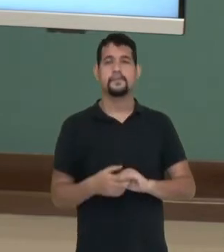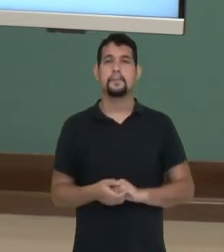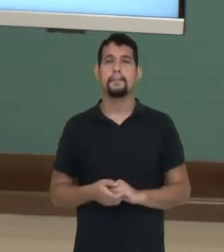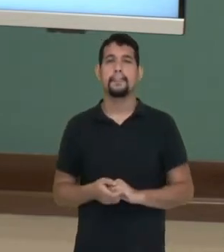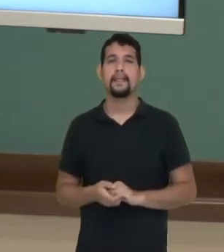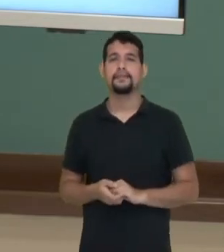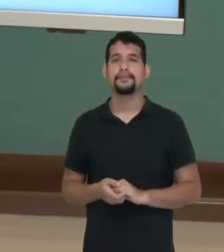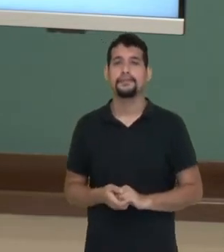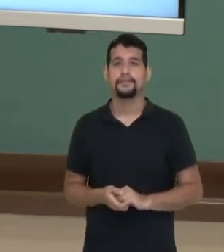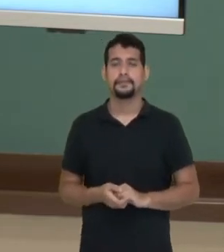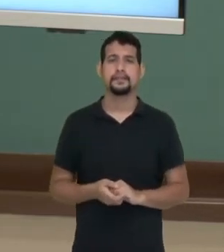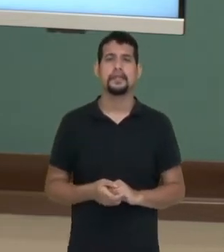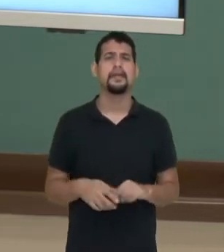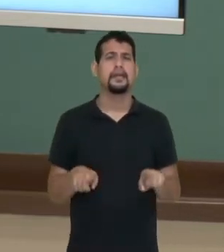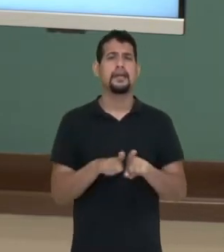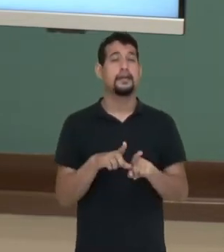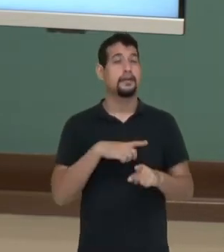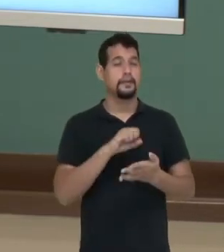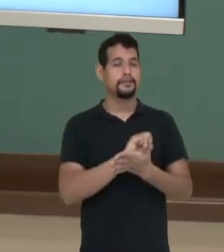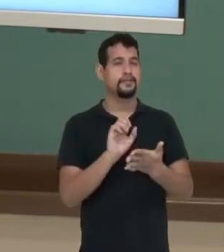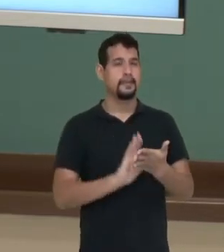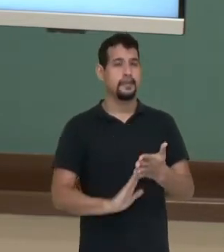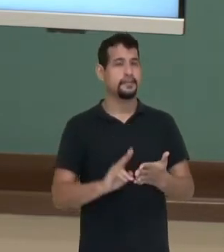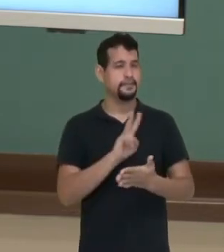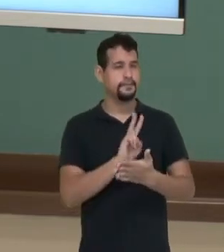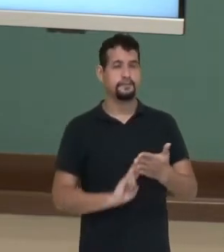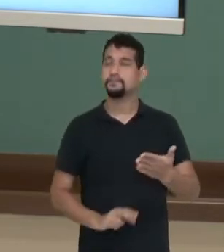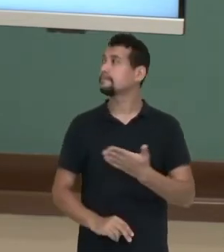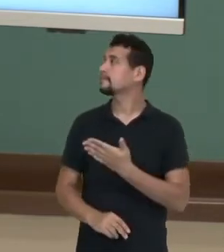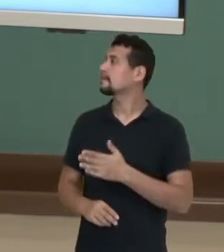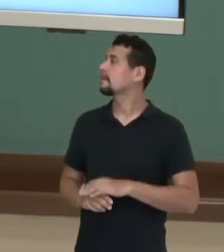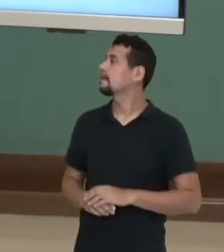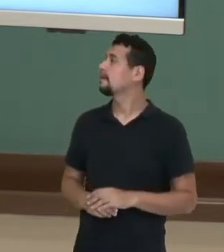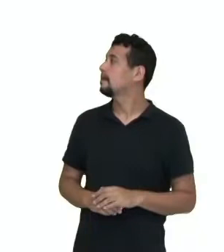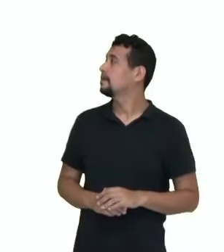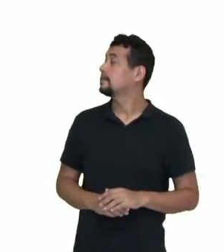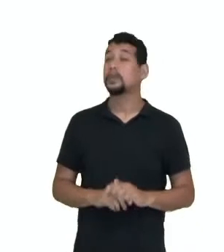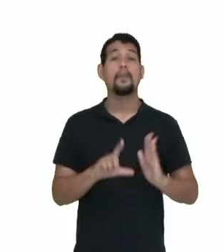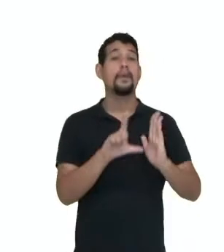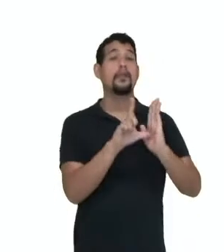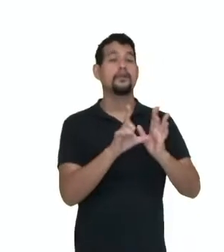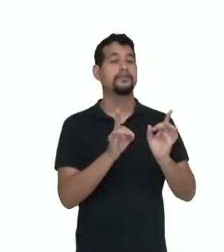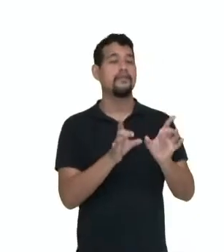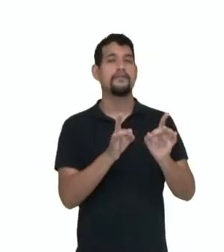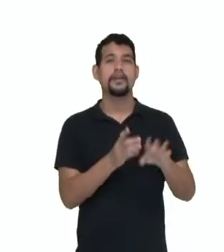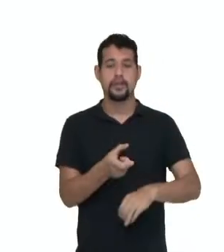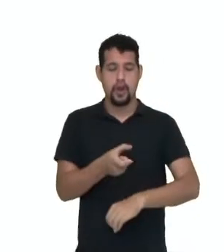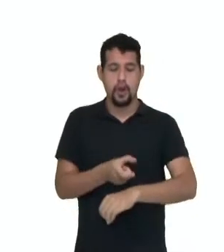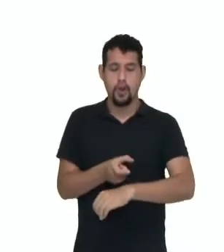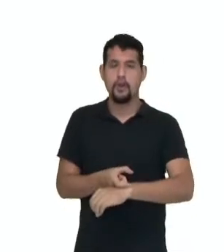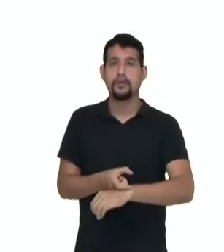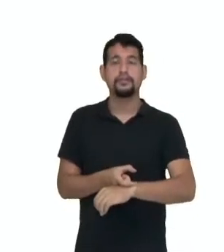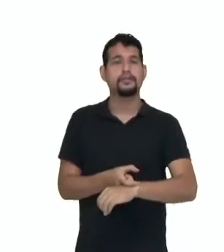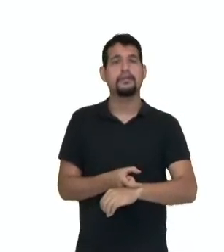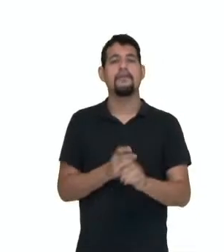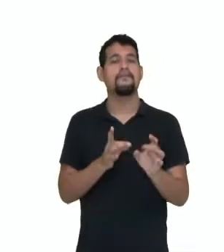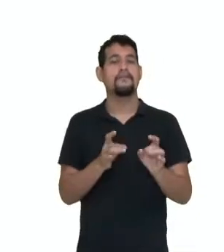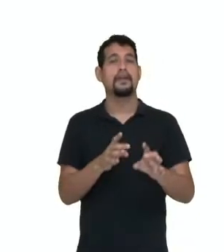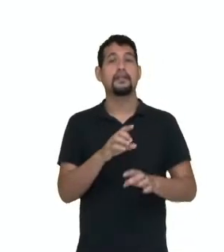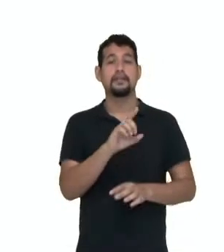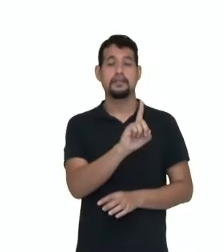bom? Agora, eu tenho um exercício aqui. Vamos ler? Em uma loja são vendidos relógios cujo preço de venda é igual